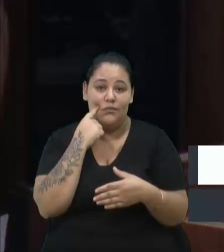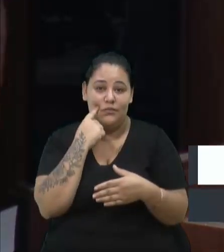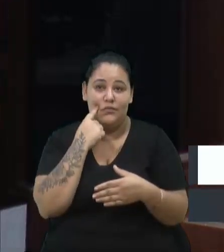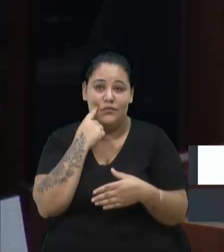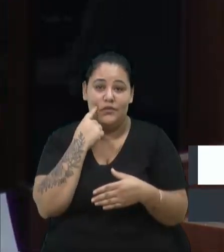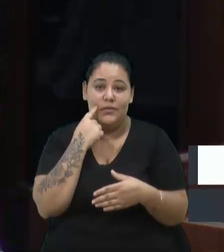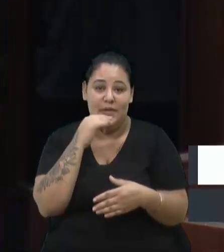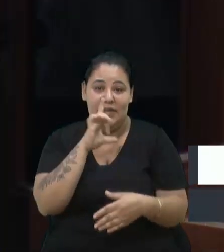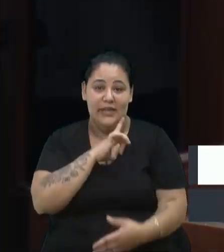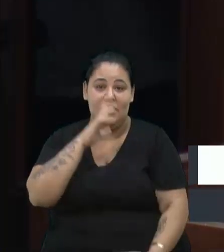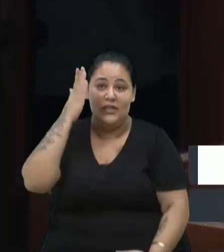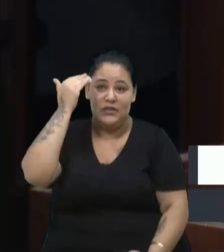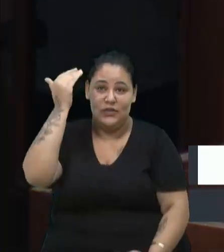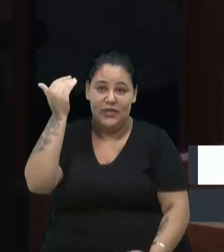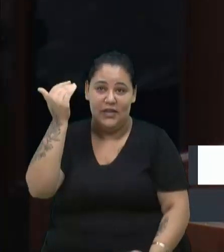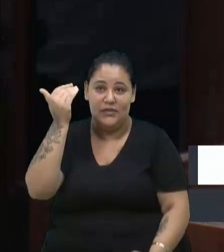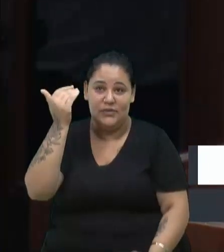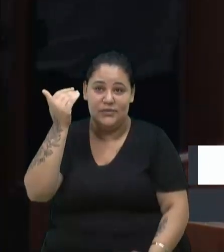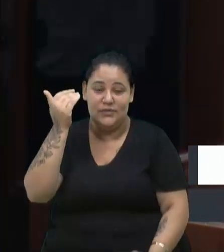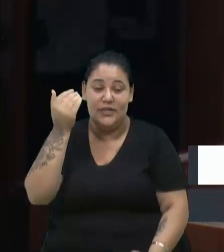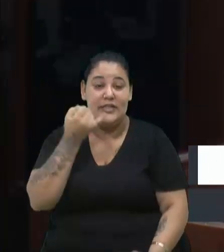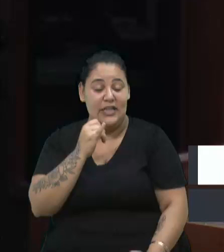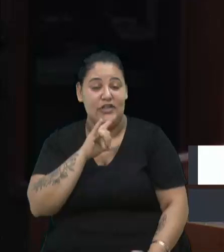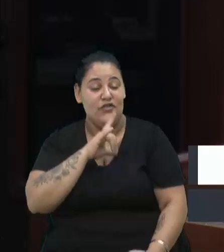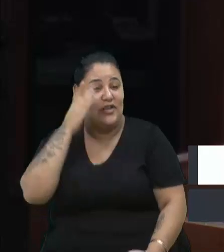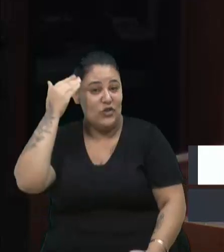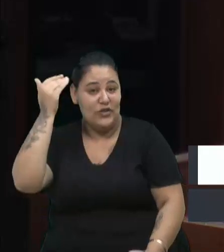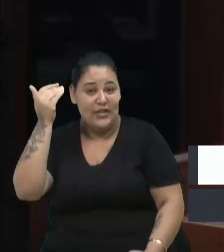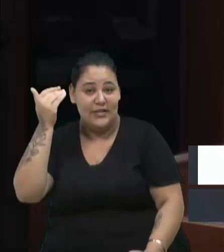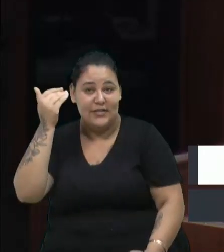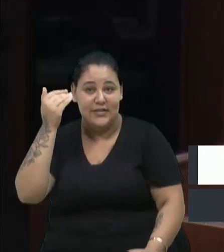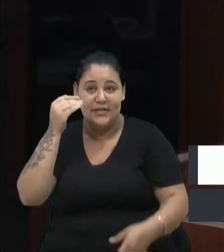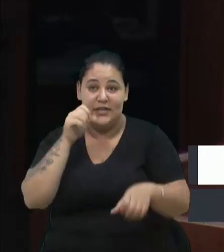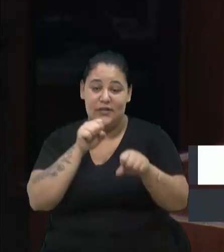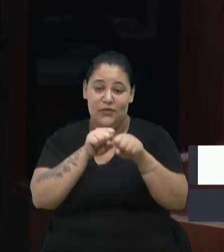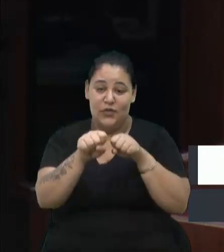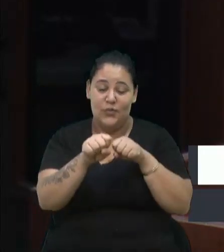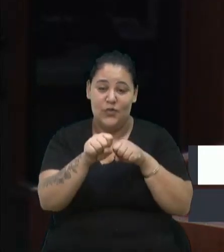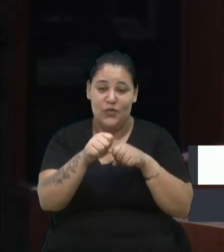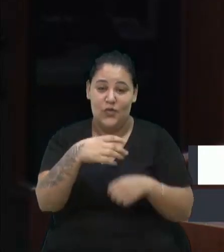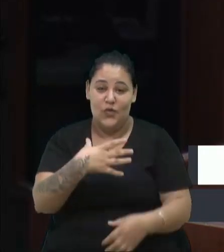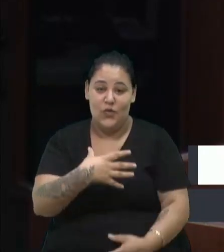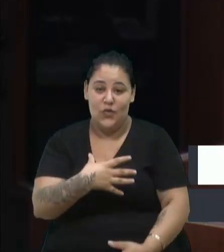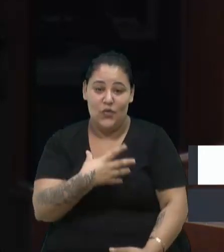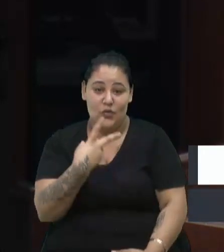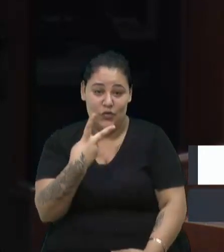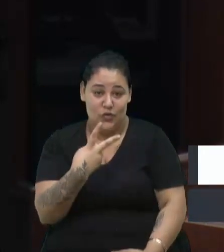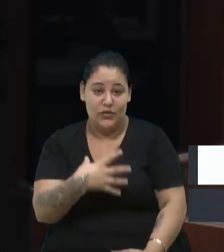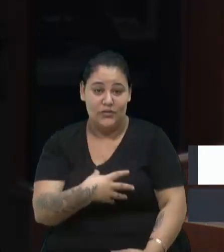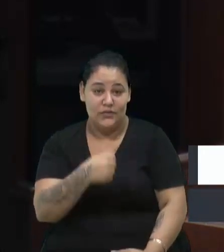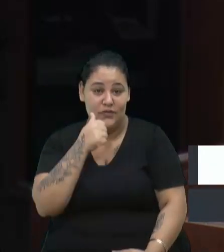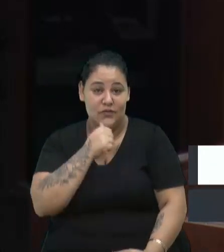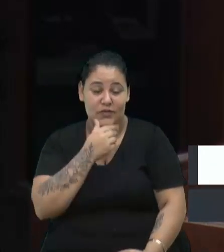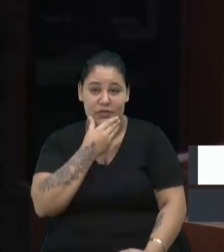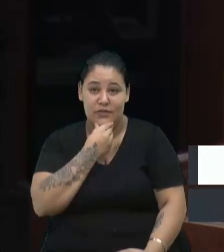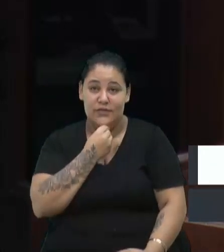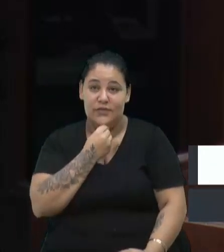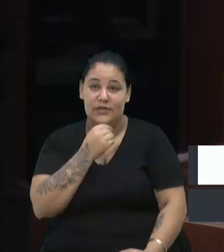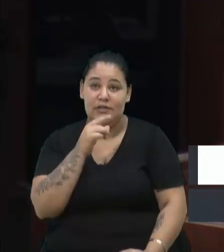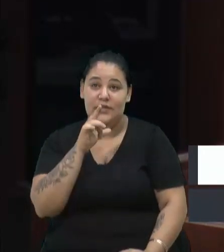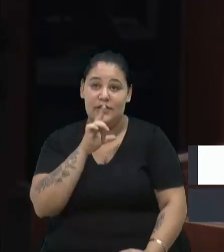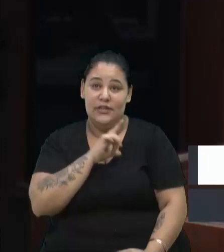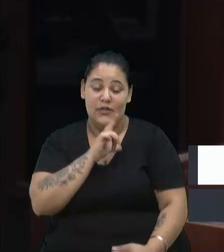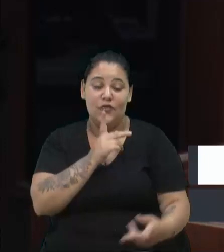tivesse sucesso. E ele tendo sucesso, ele formou o filho e a filha, na qual eu tive a honra de